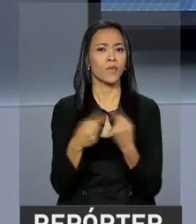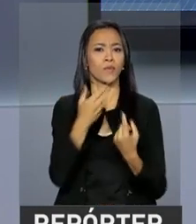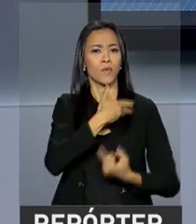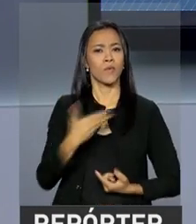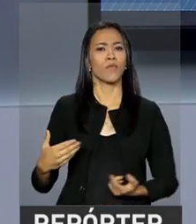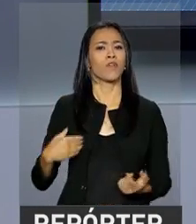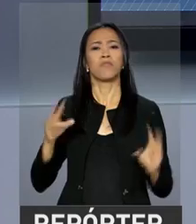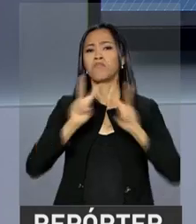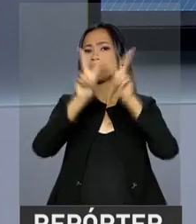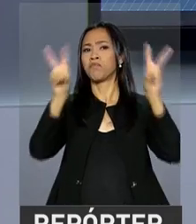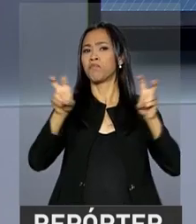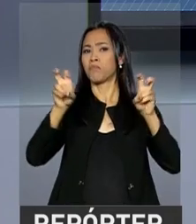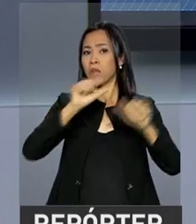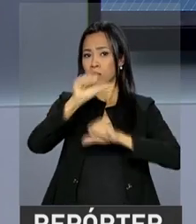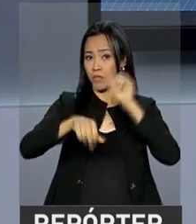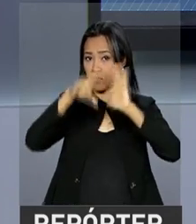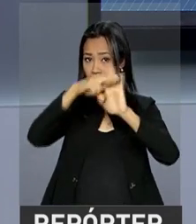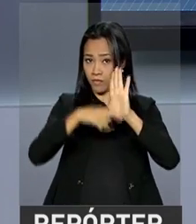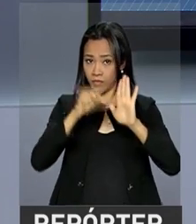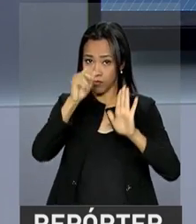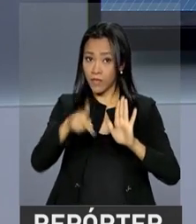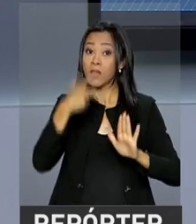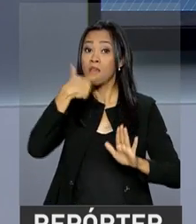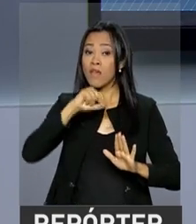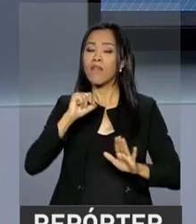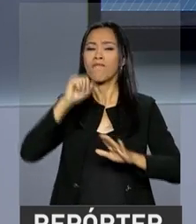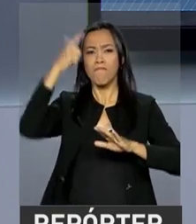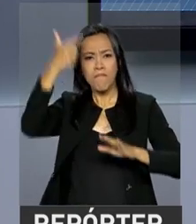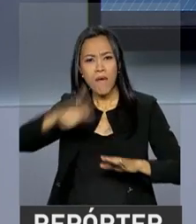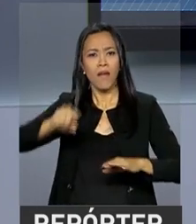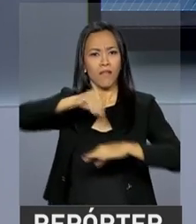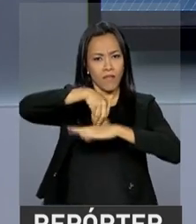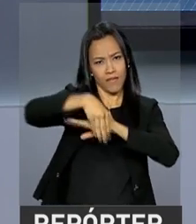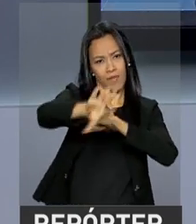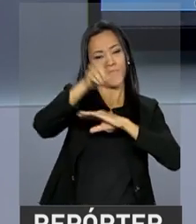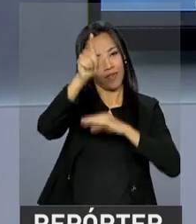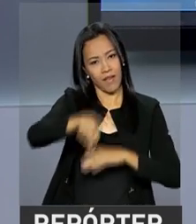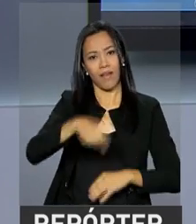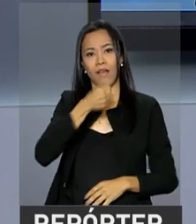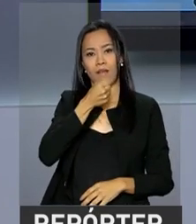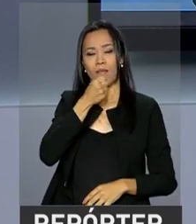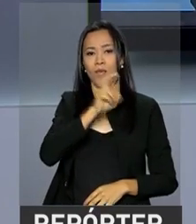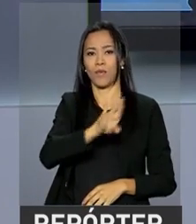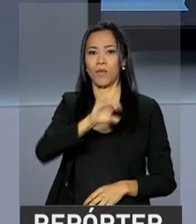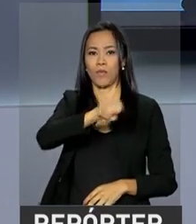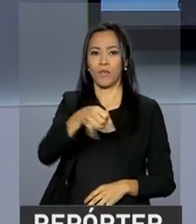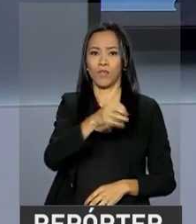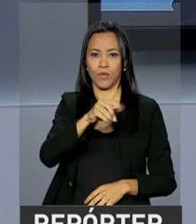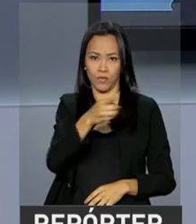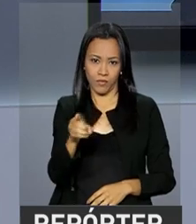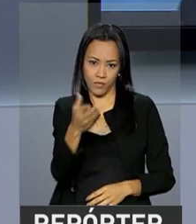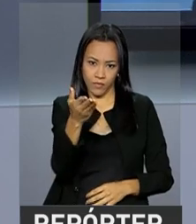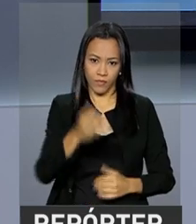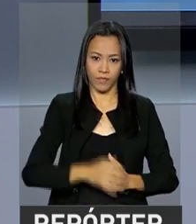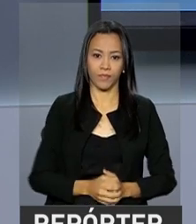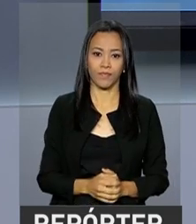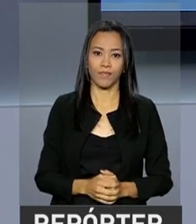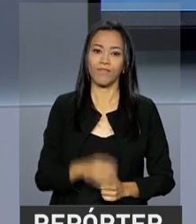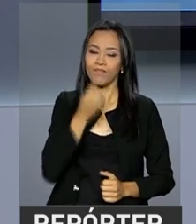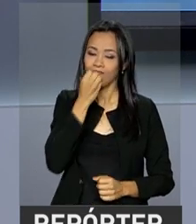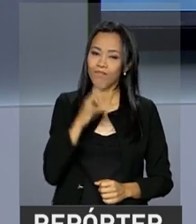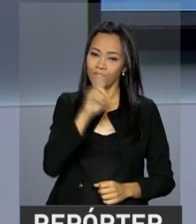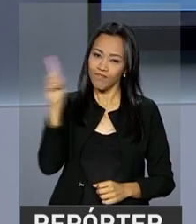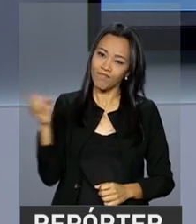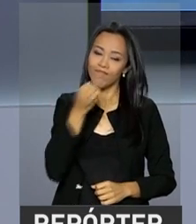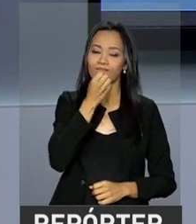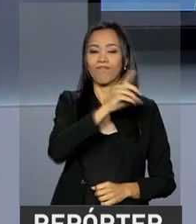a reforma da Previdência quem tem as informações ao vivo pra gente é o repórter João Pedro Neto João Bom dia Oi Jaime bom